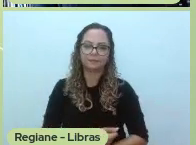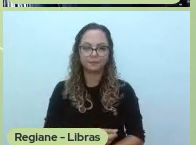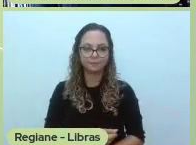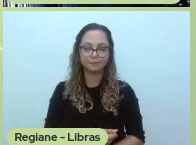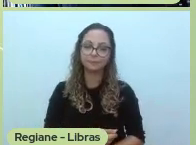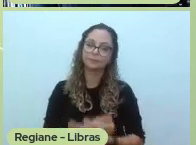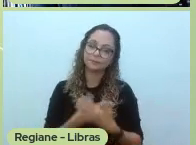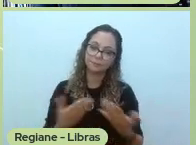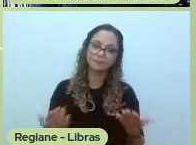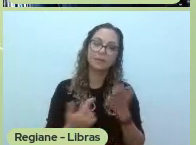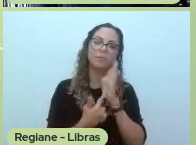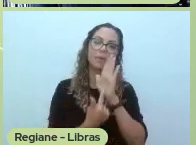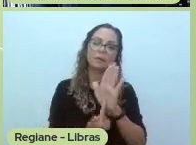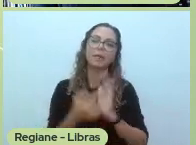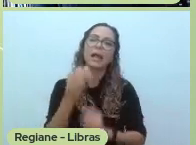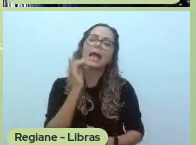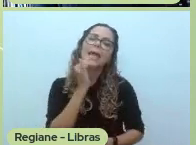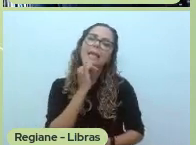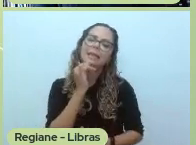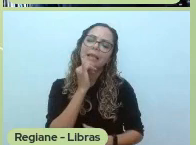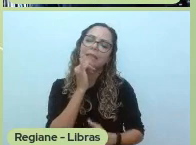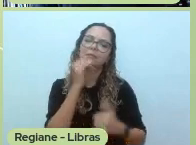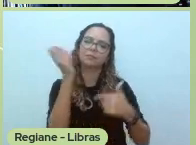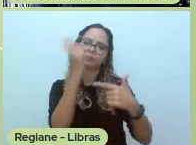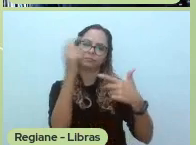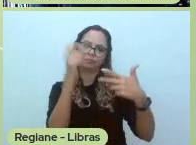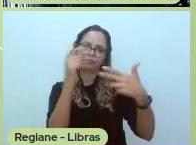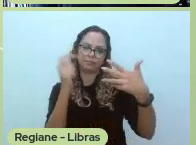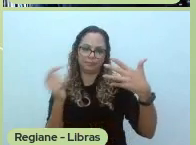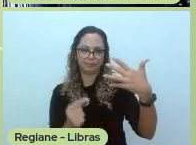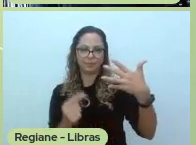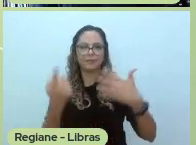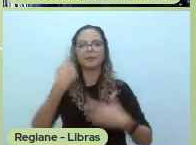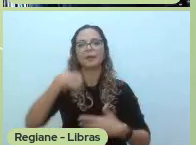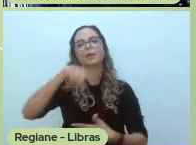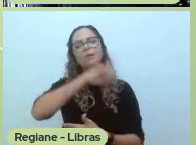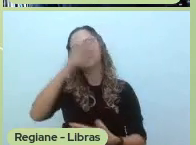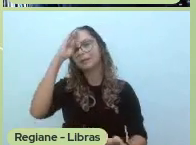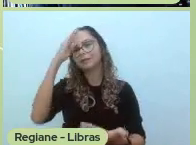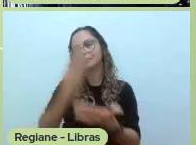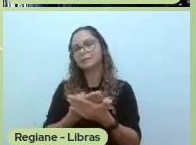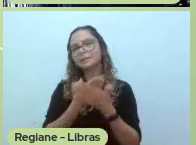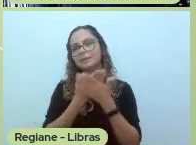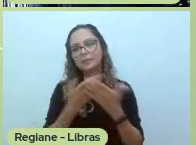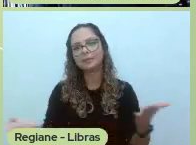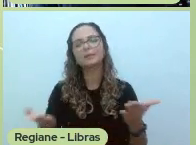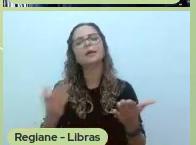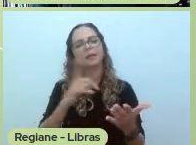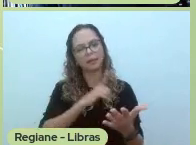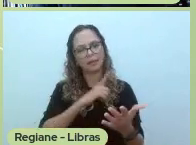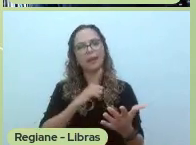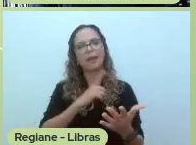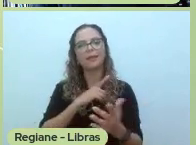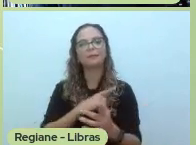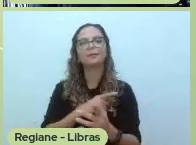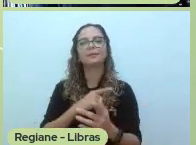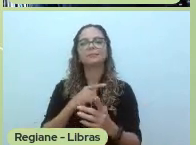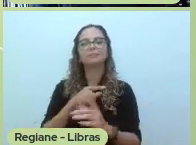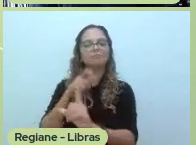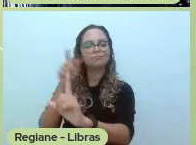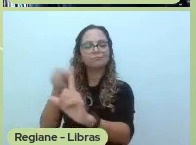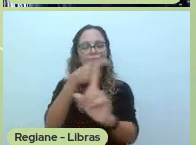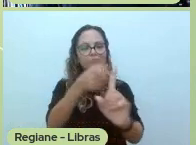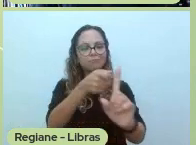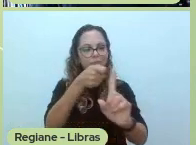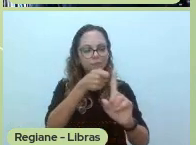dos exemplos, né, que a gente acredita nisso, olhar sobre aspecto e programas de atração, mas também de toda a jornada do colaborador.